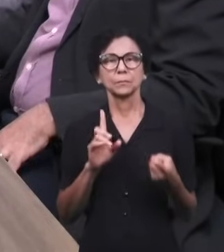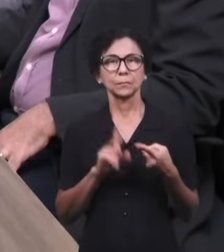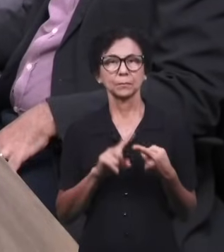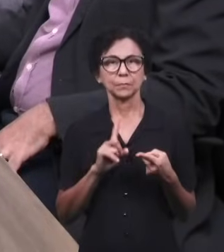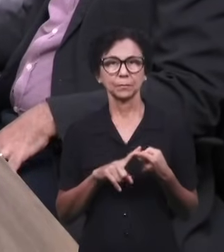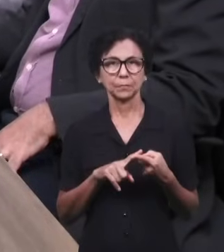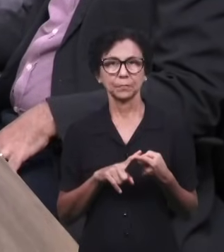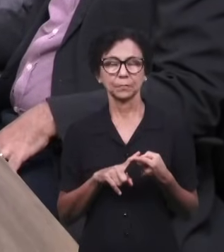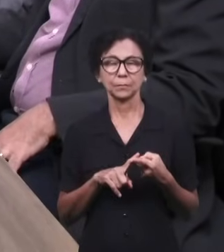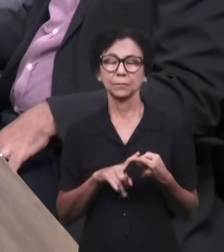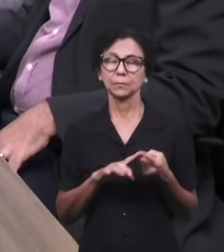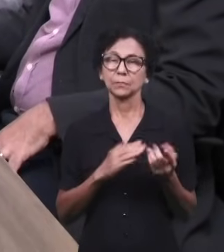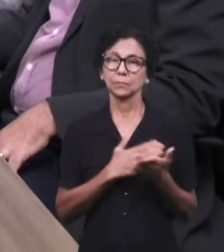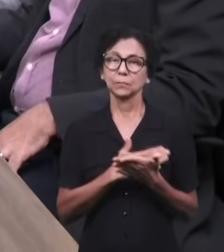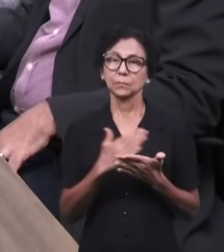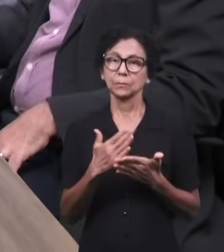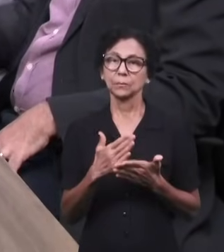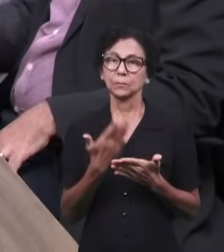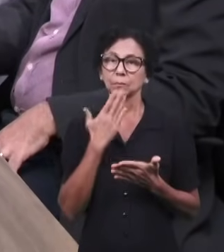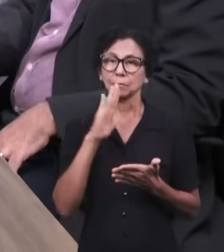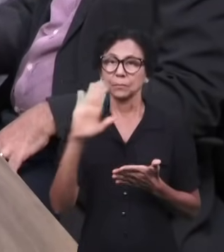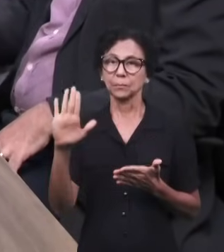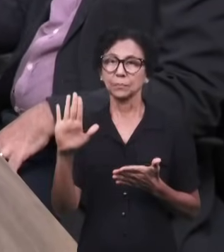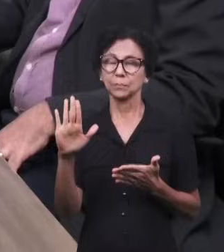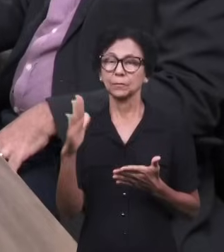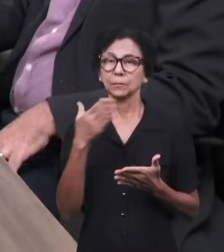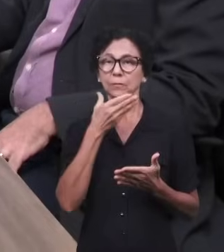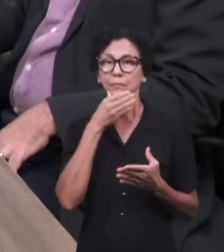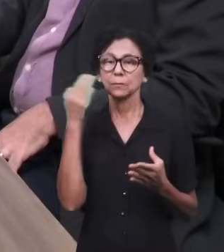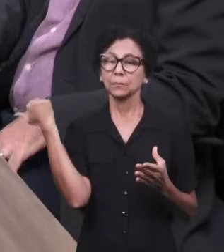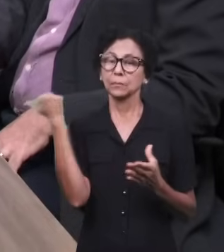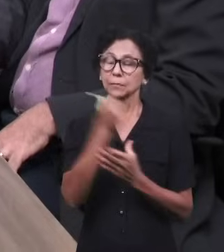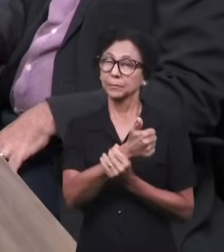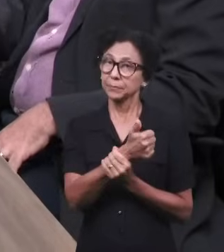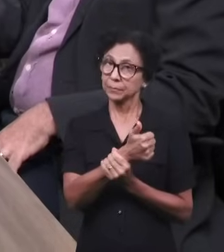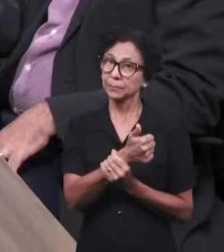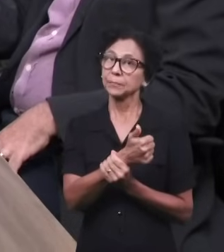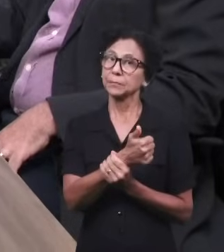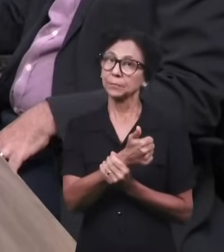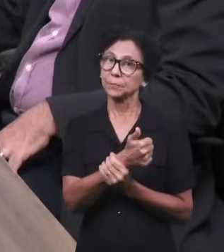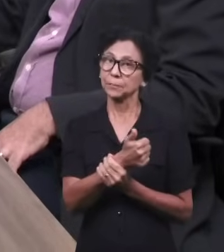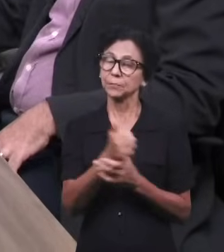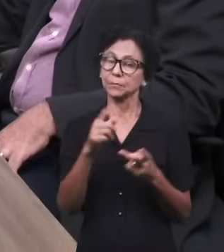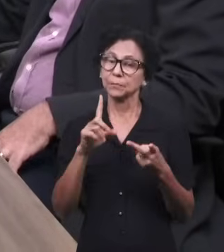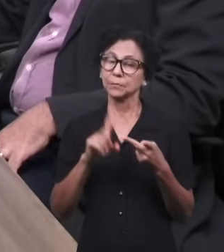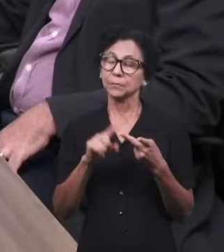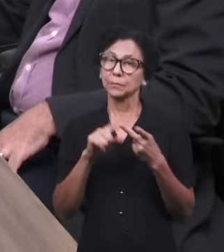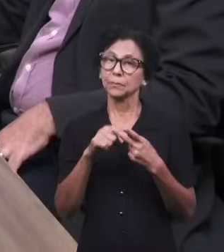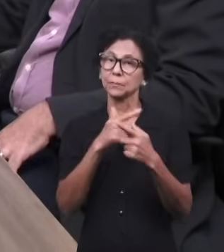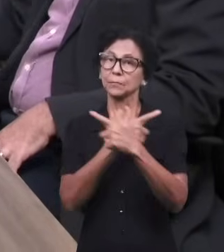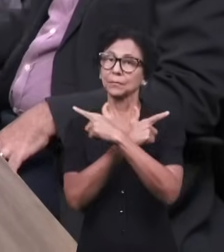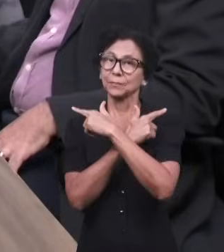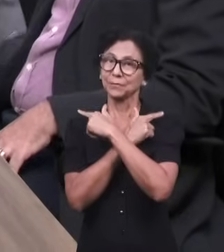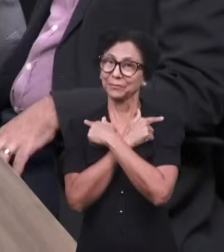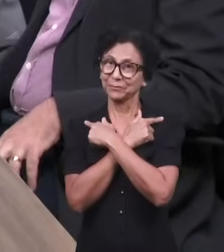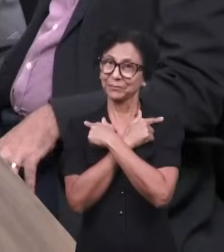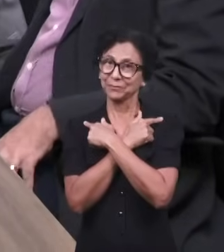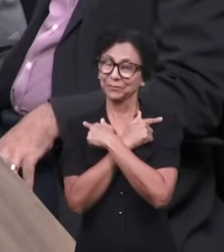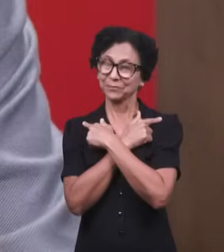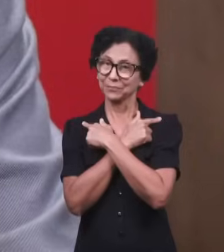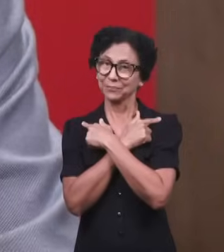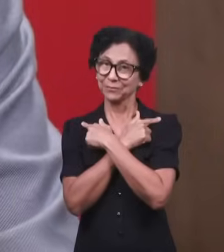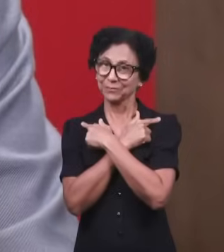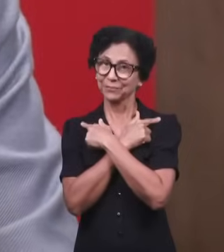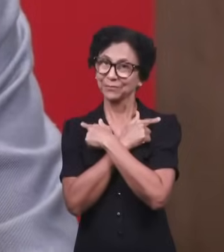em Abraão, a promessa foi feita a Abraão. Ló, ao estar perto de Abraão, ele era beneficiário da operação de